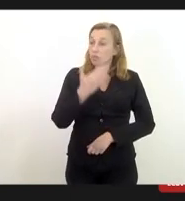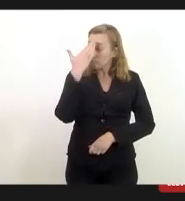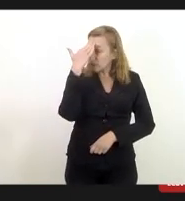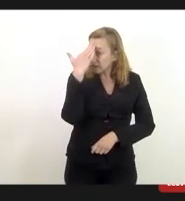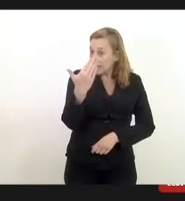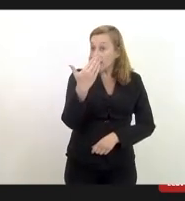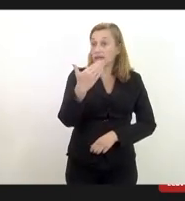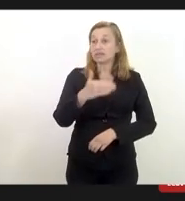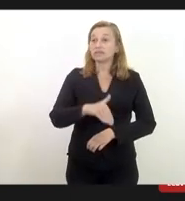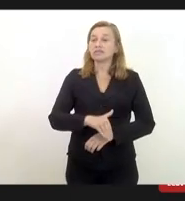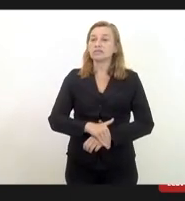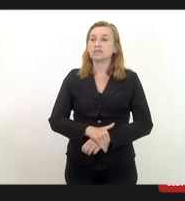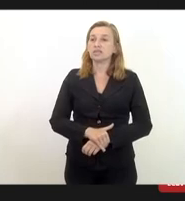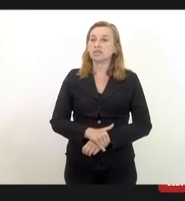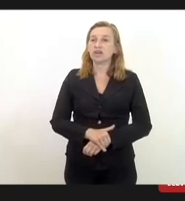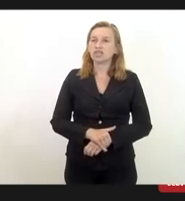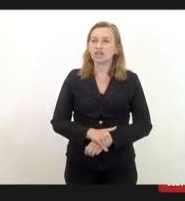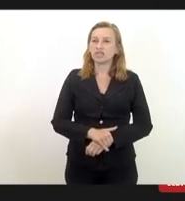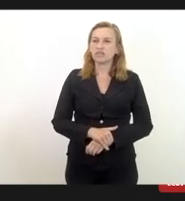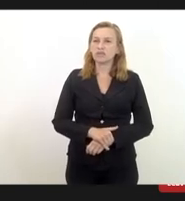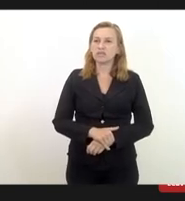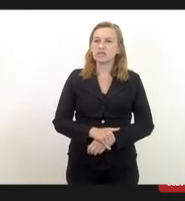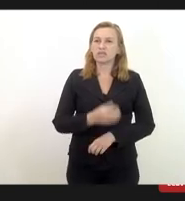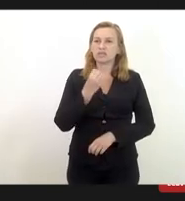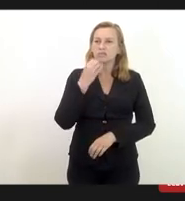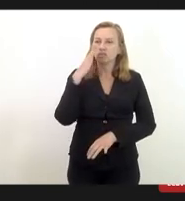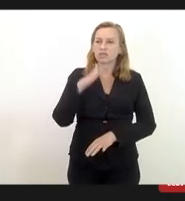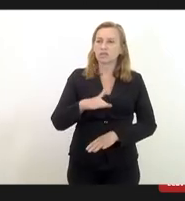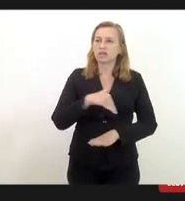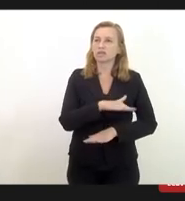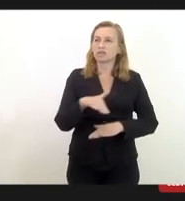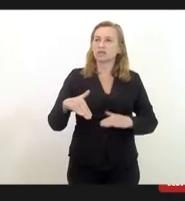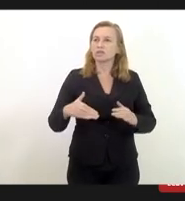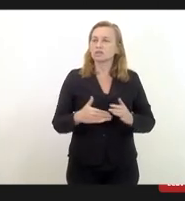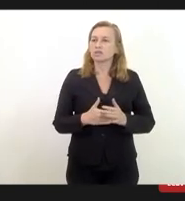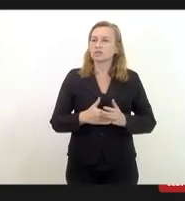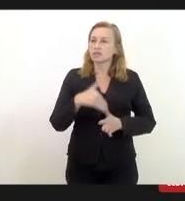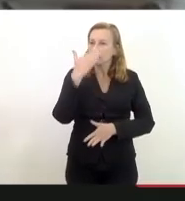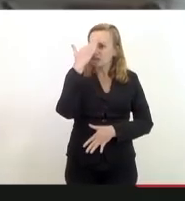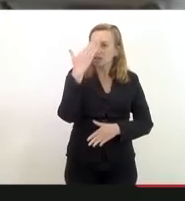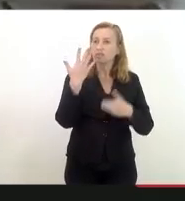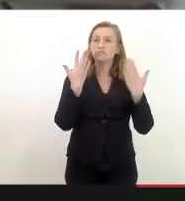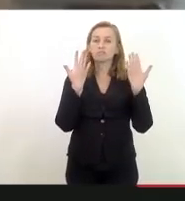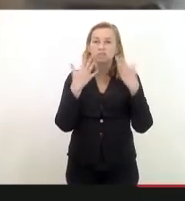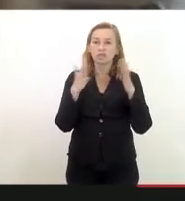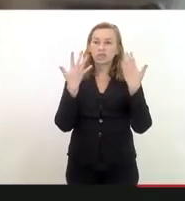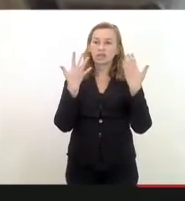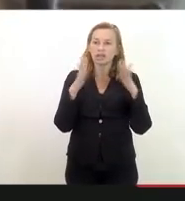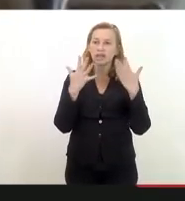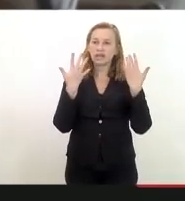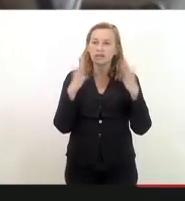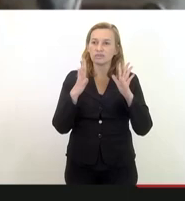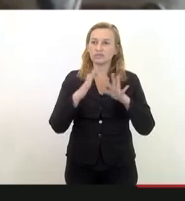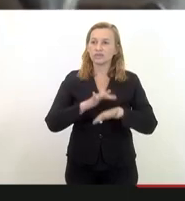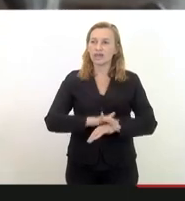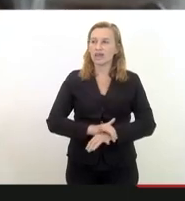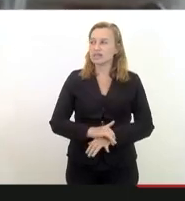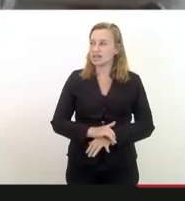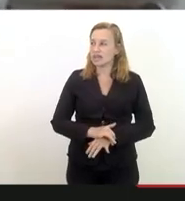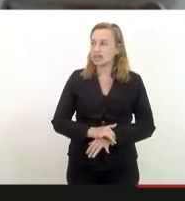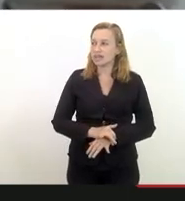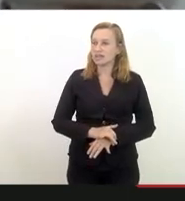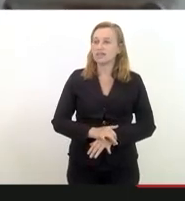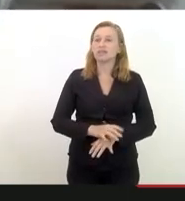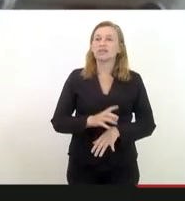Obrigado. Boa tarde a todos. Eu quero agradecer e parabenizar a deputada